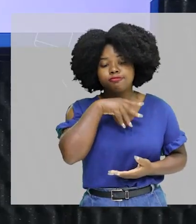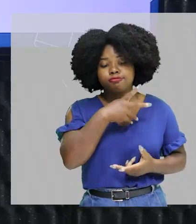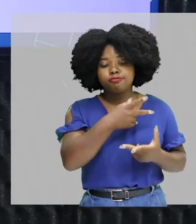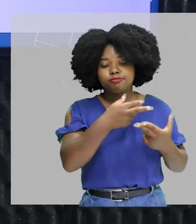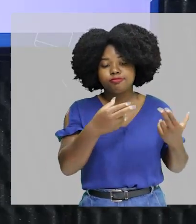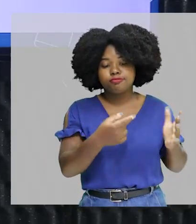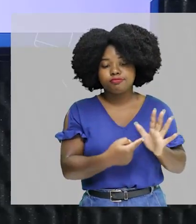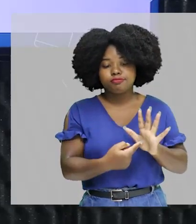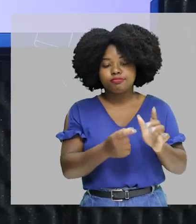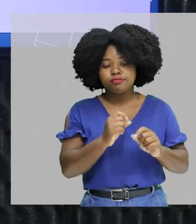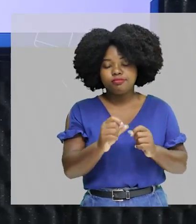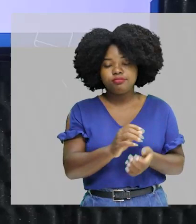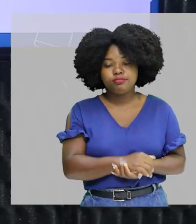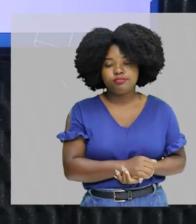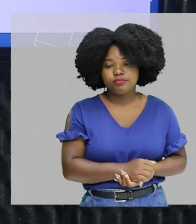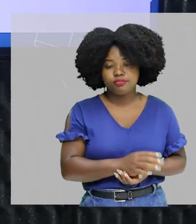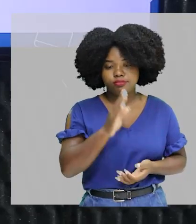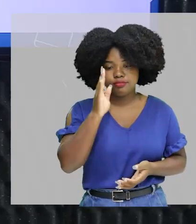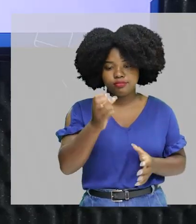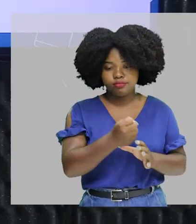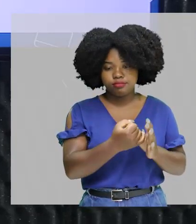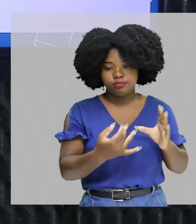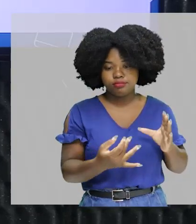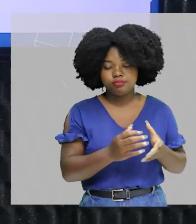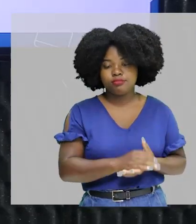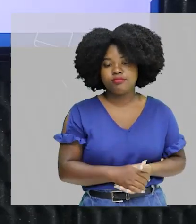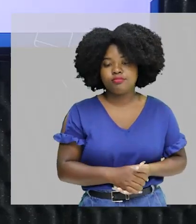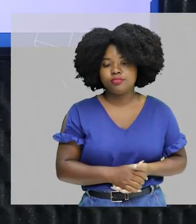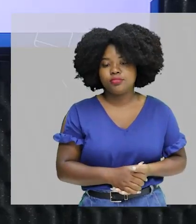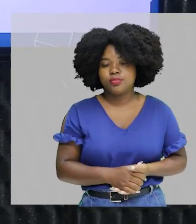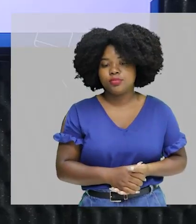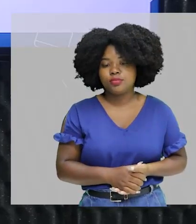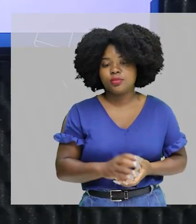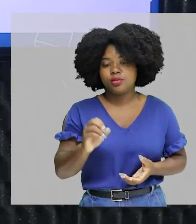que apresentam como principal característica